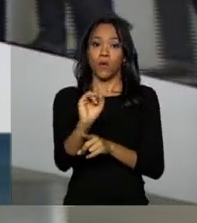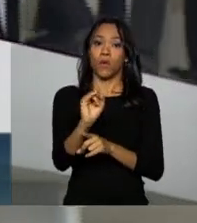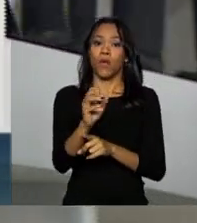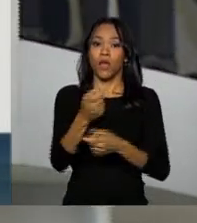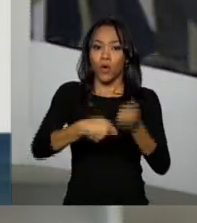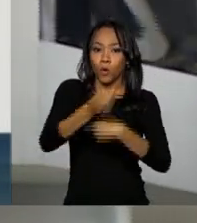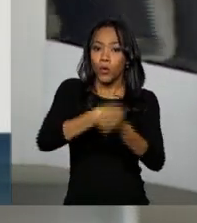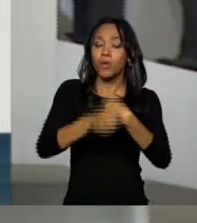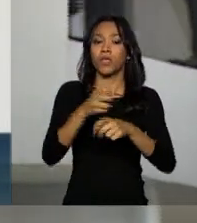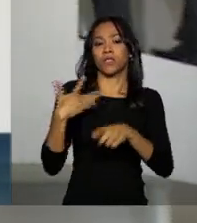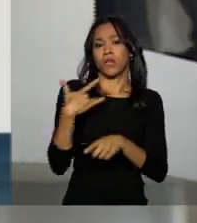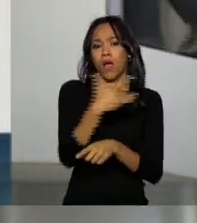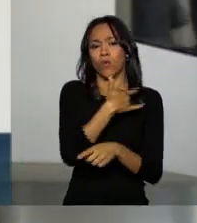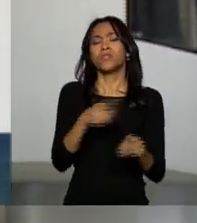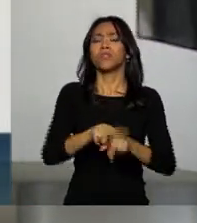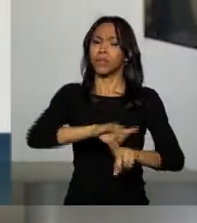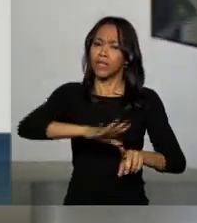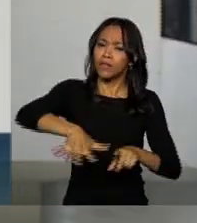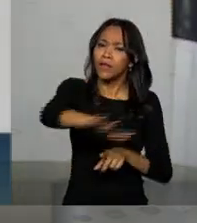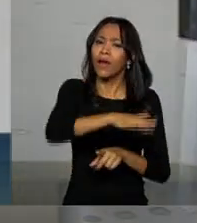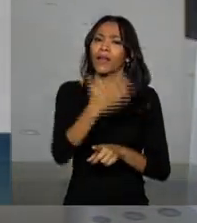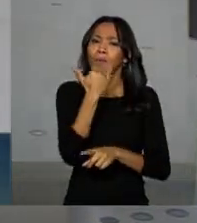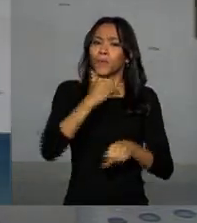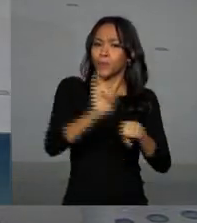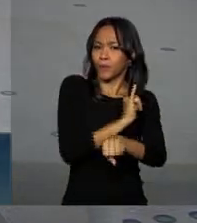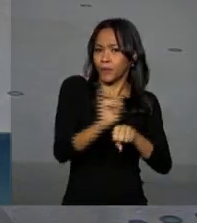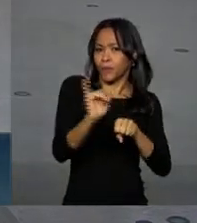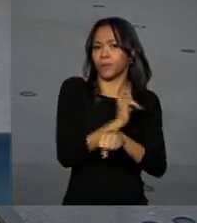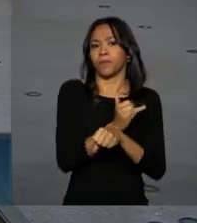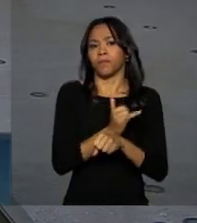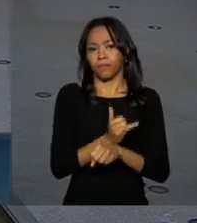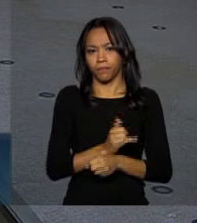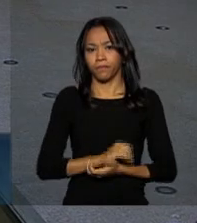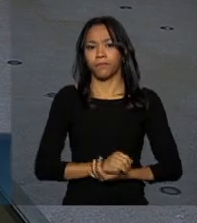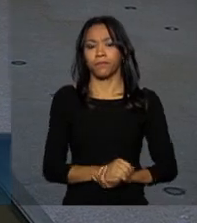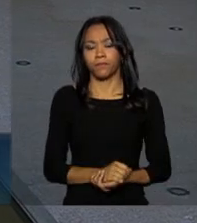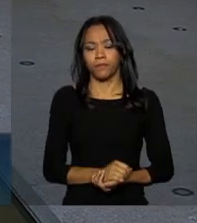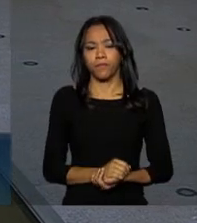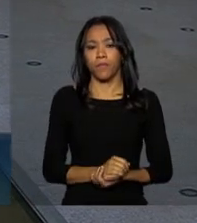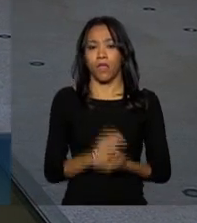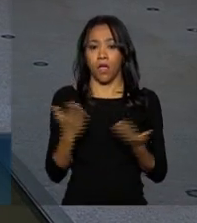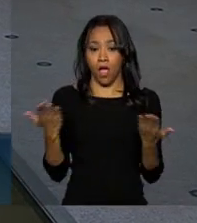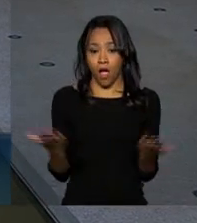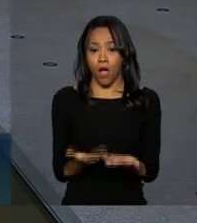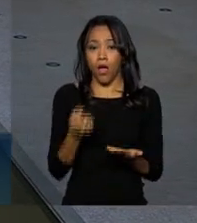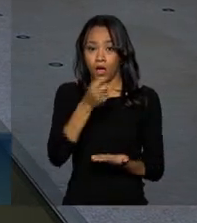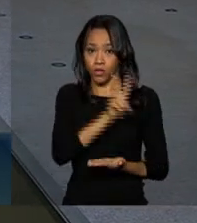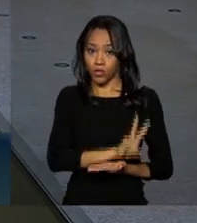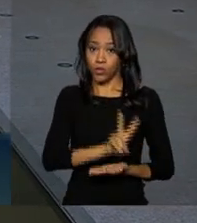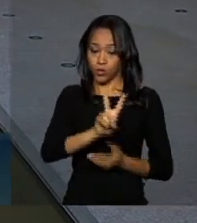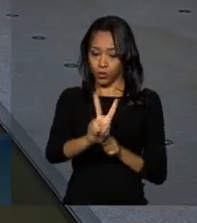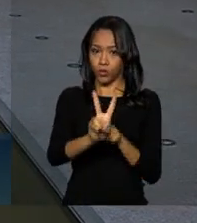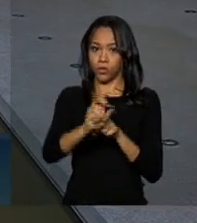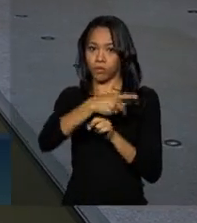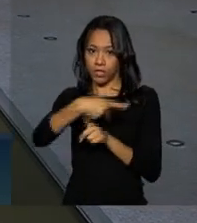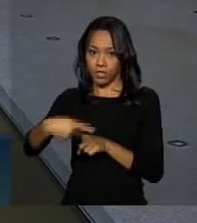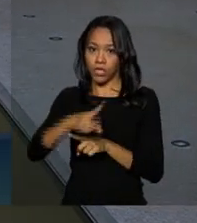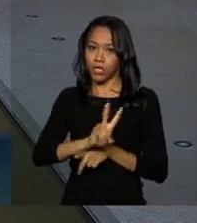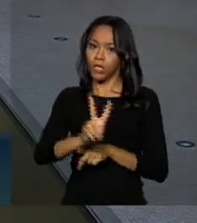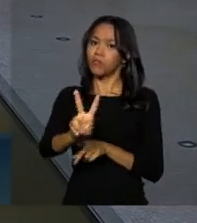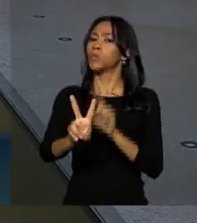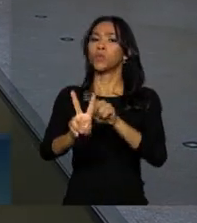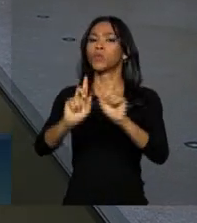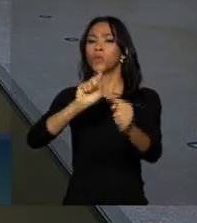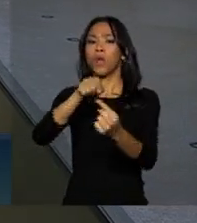saúde e segurança alimentar e nutricional. Agora, as duas chefes de governo vão se